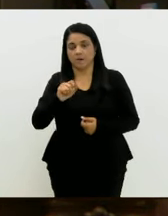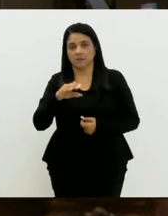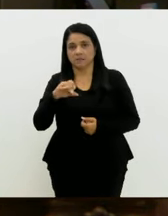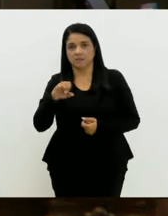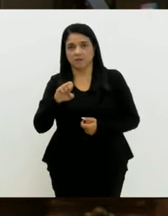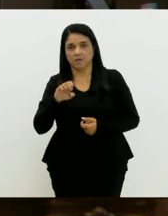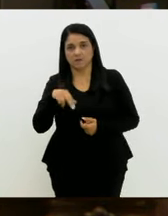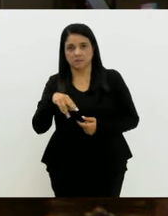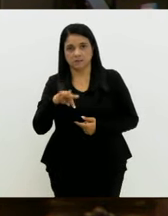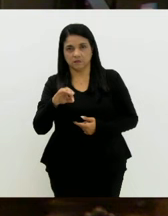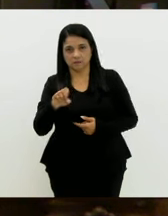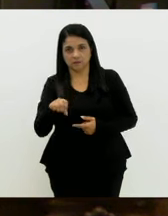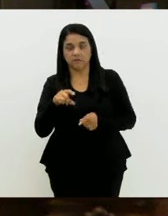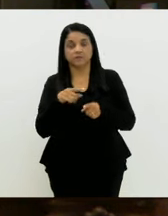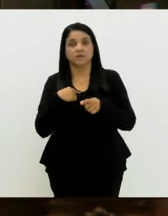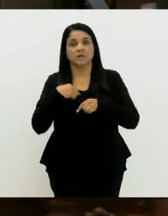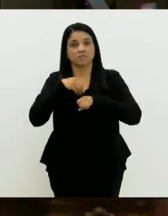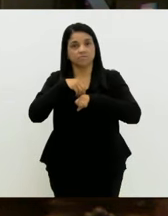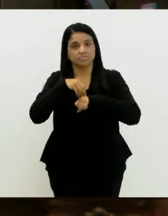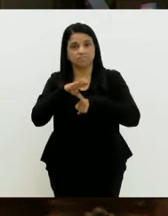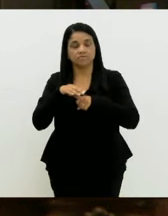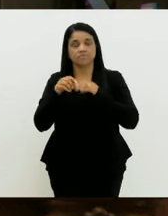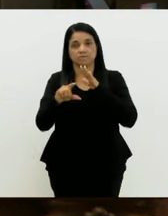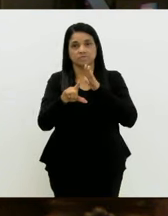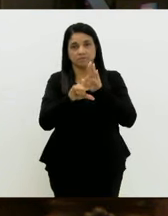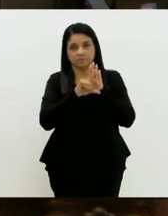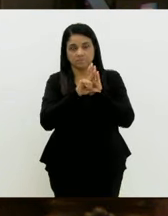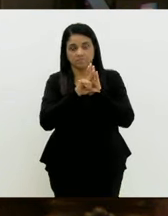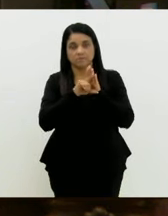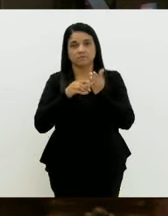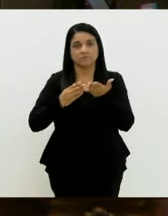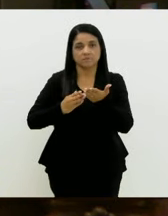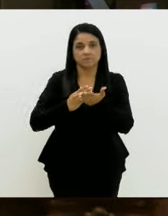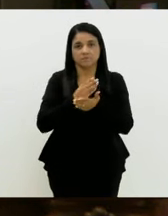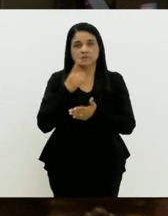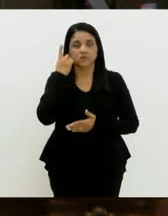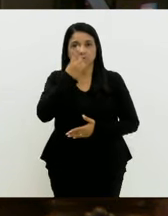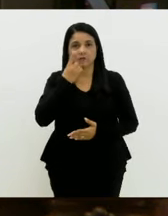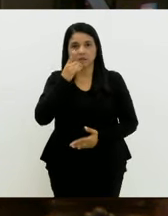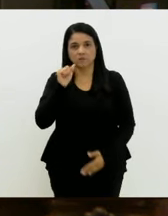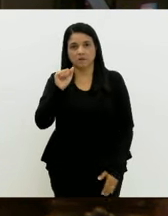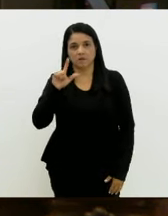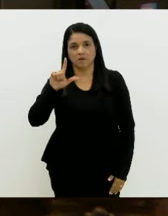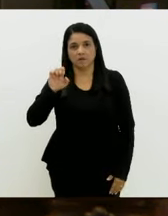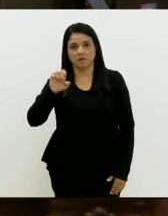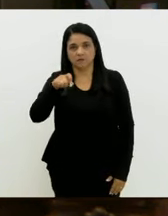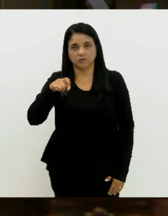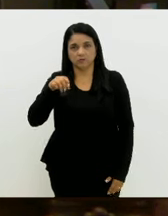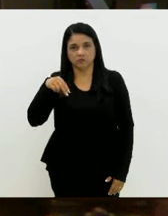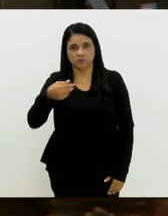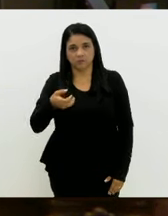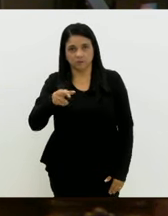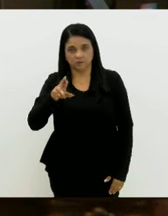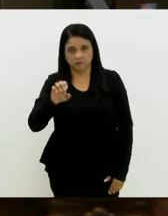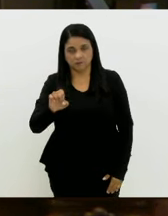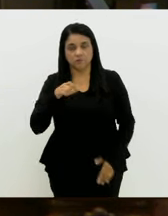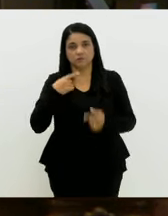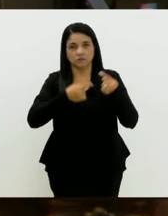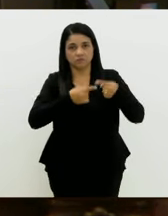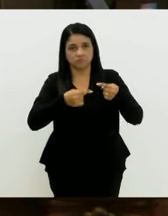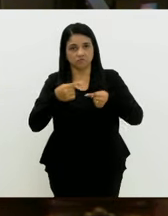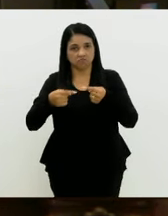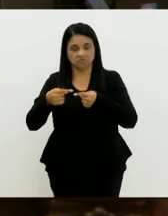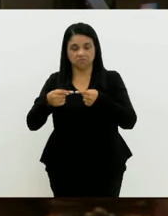da Comissão de Indicações Legislativas, favorável, relator, deputado Alexandre Knoploch. Em discussão, não havendo quem